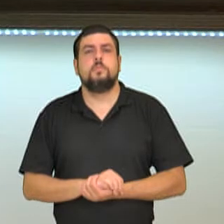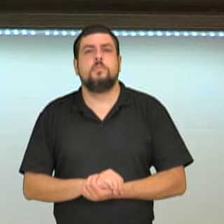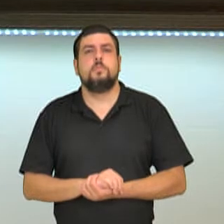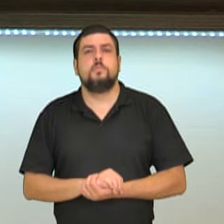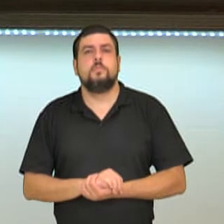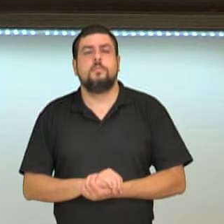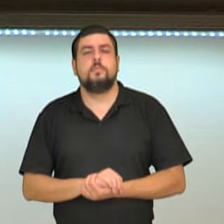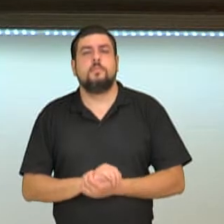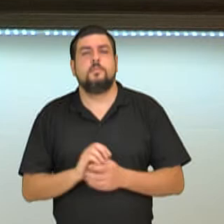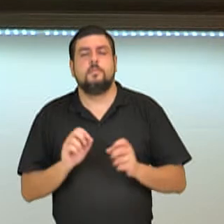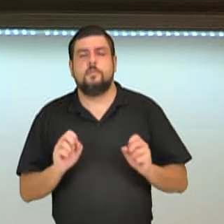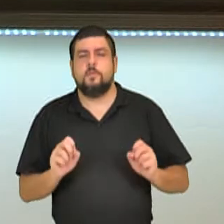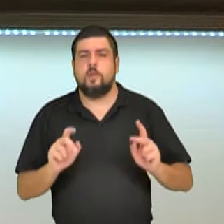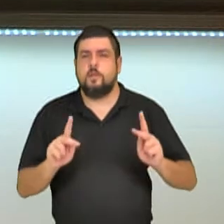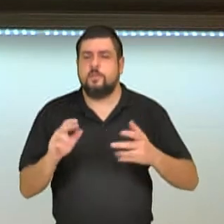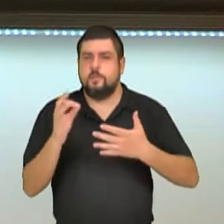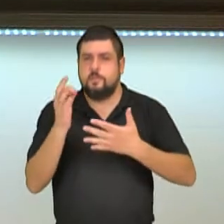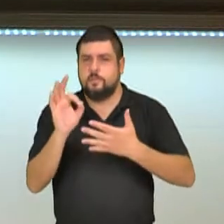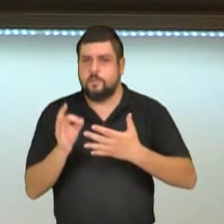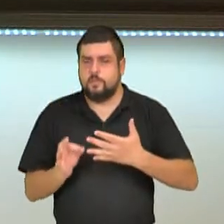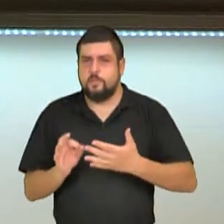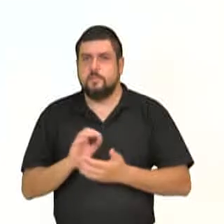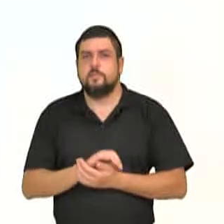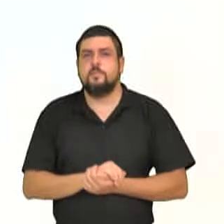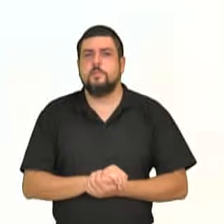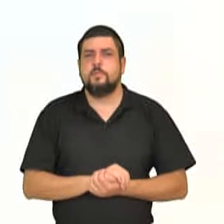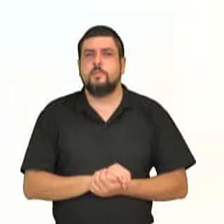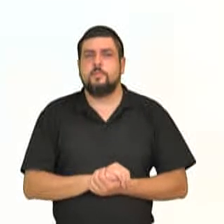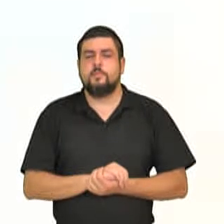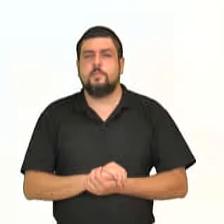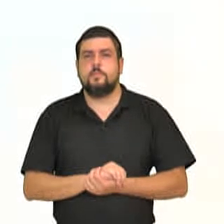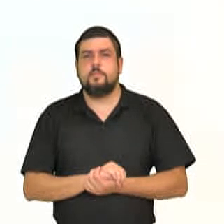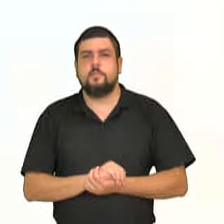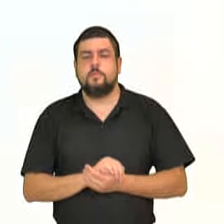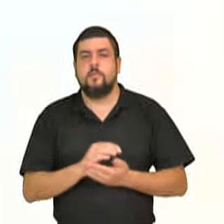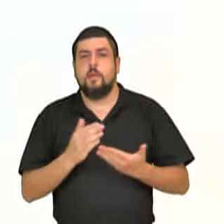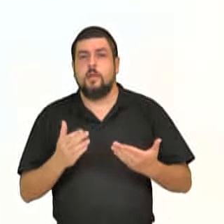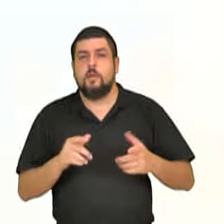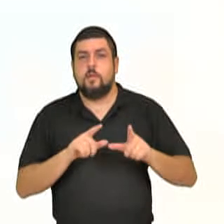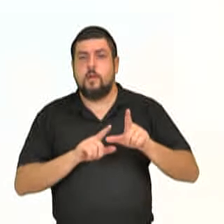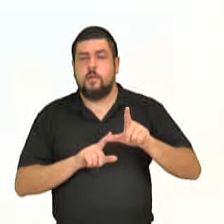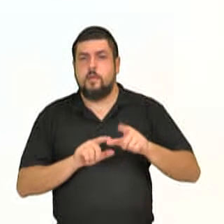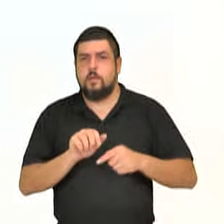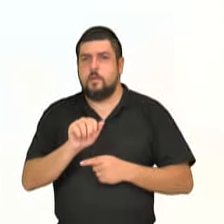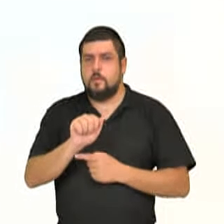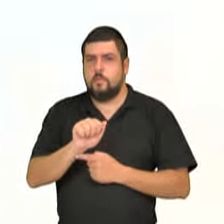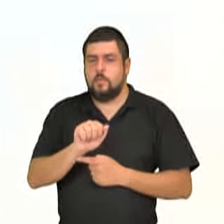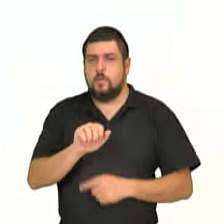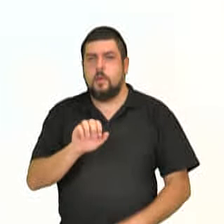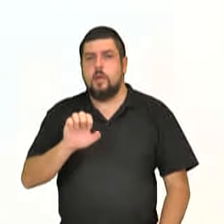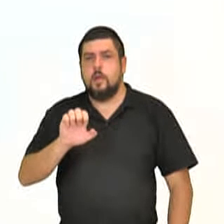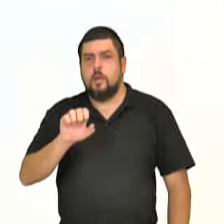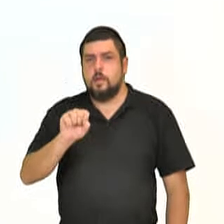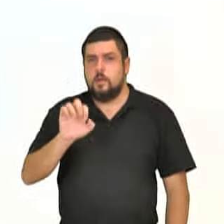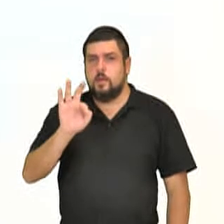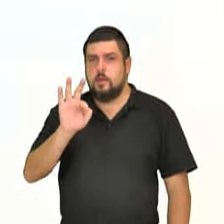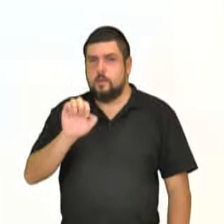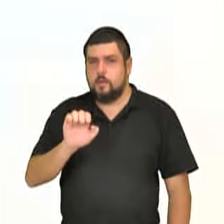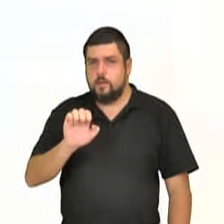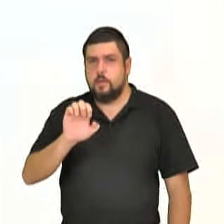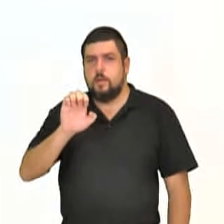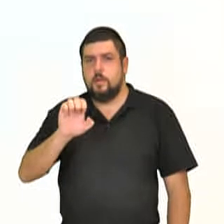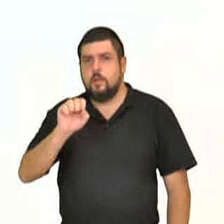Muy bien, vamos a corrigir. A ver, então na A, este, estos, esta